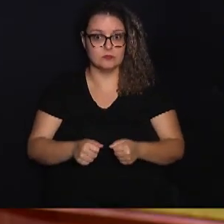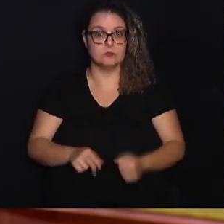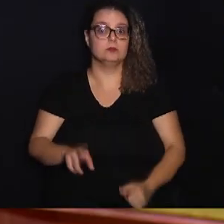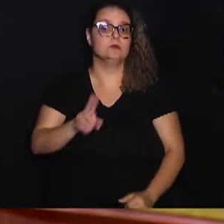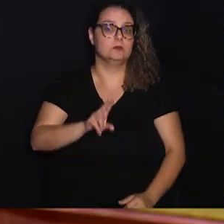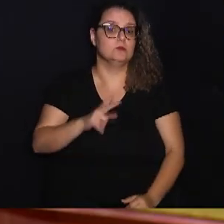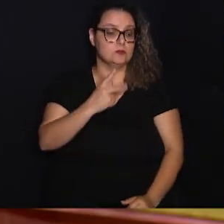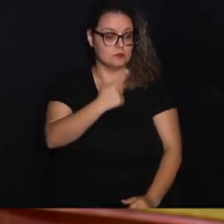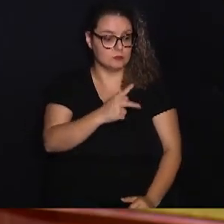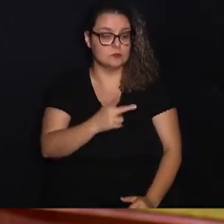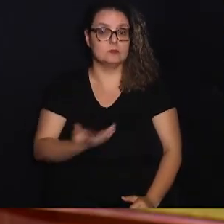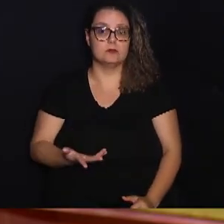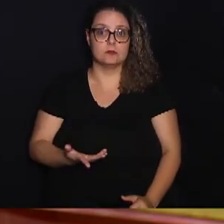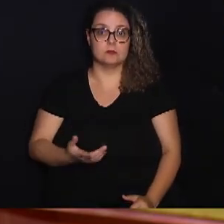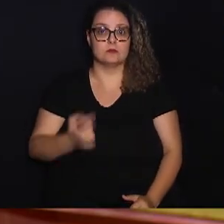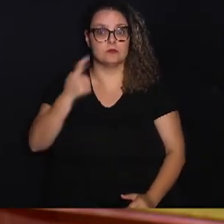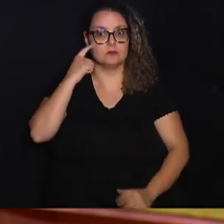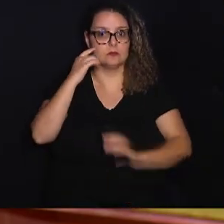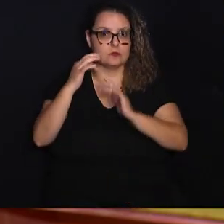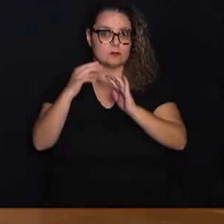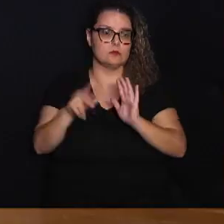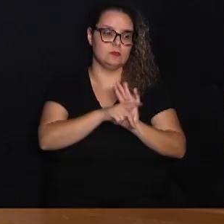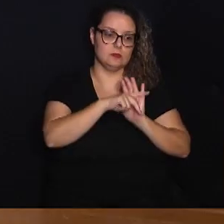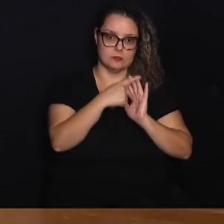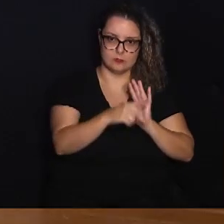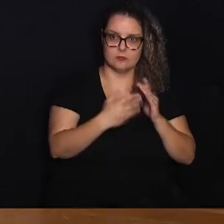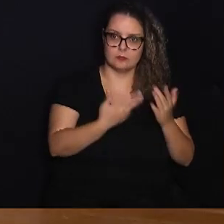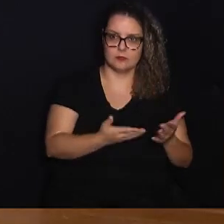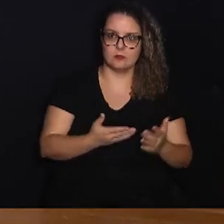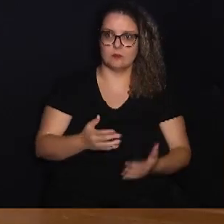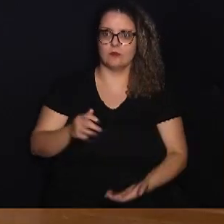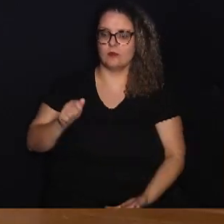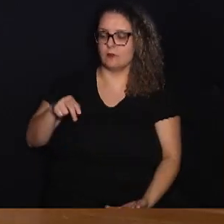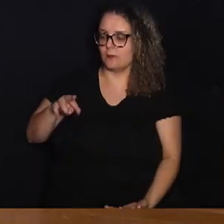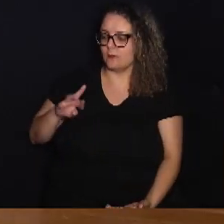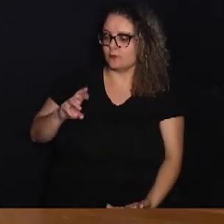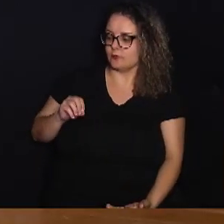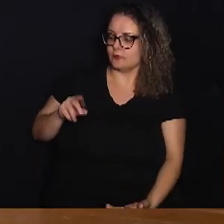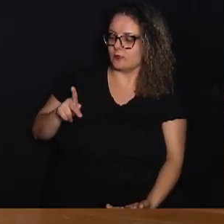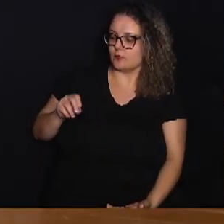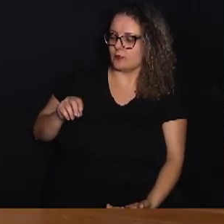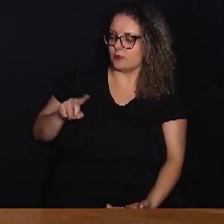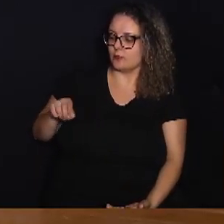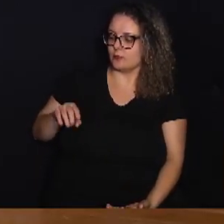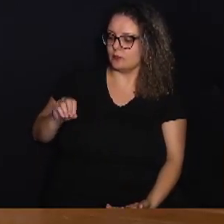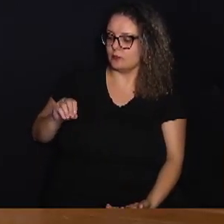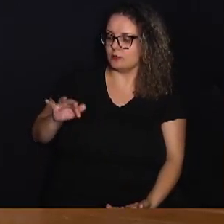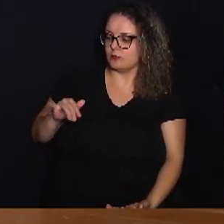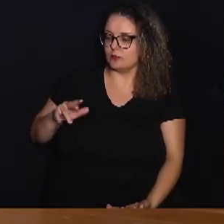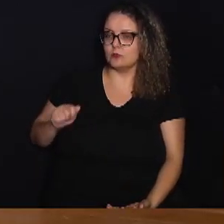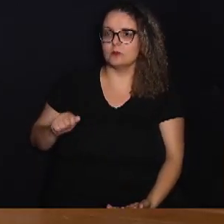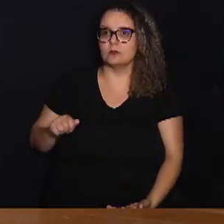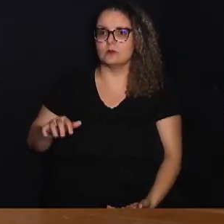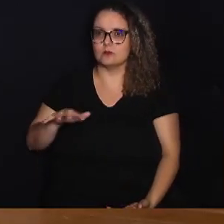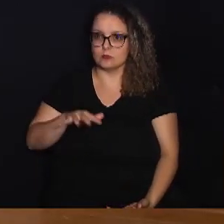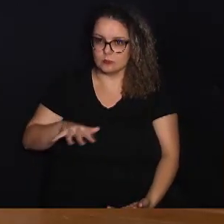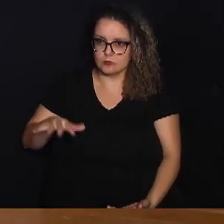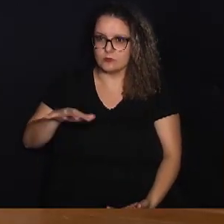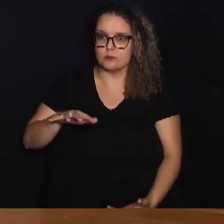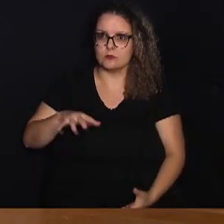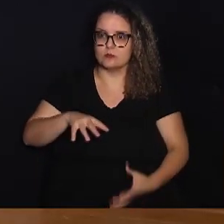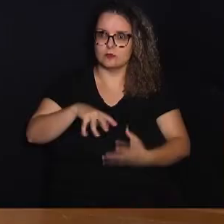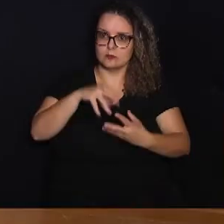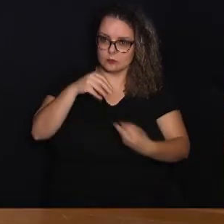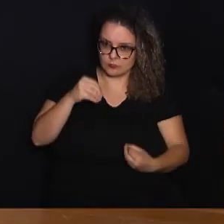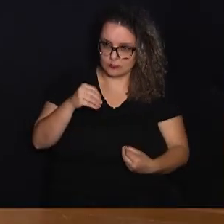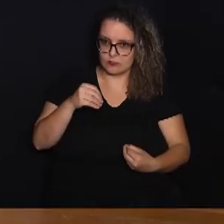para eles tem que ser pensado para eles. A antroposofia, então, seria uma vertente que considera o espiritual,